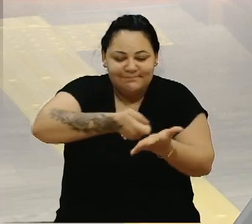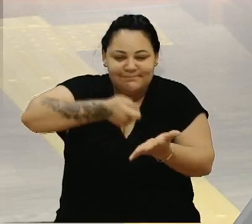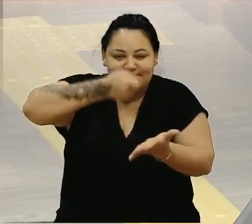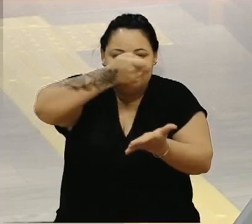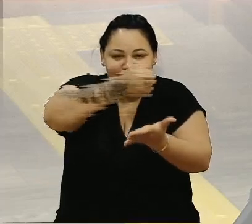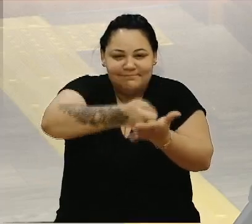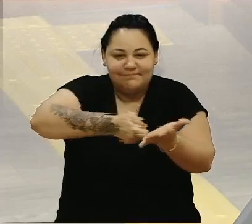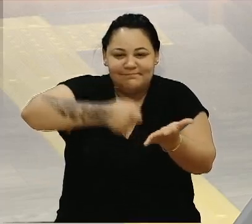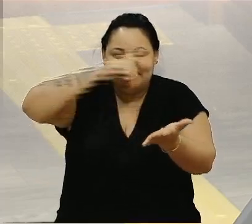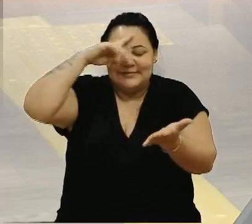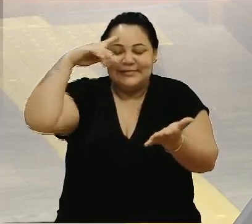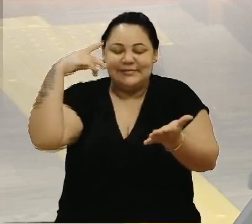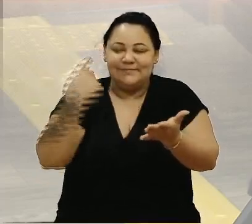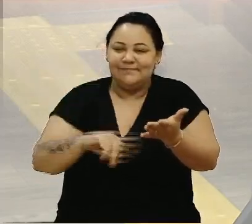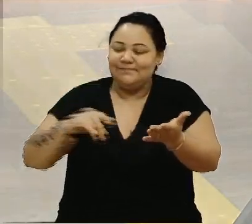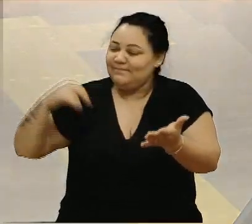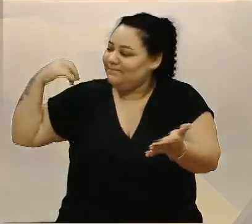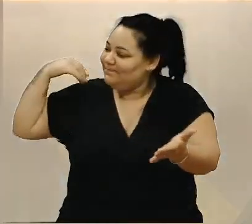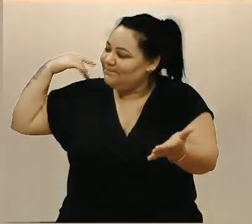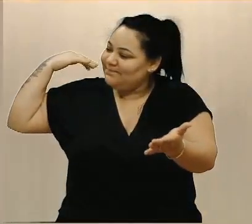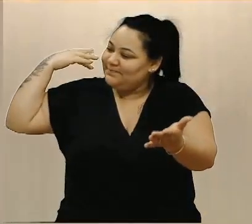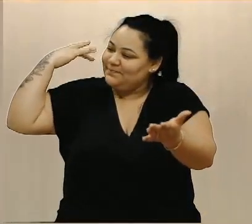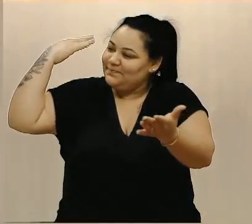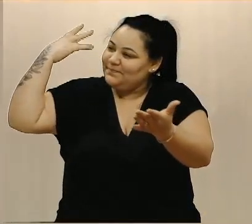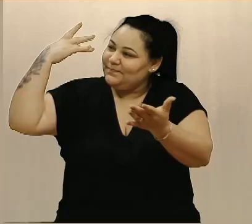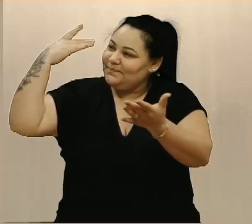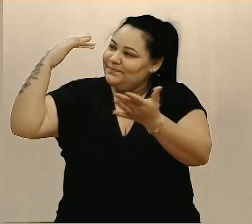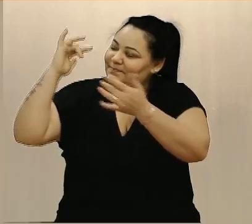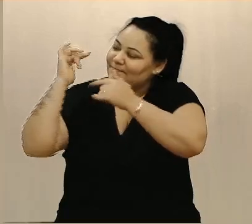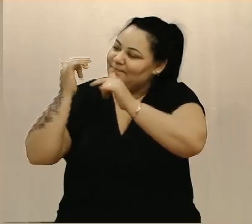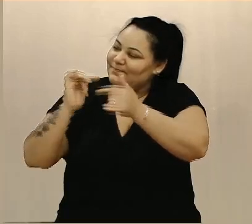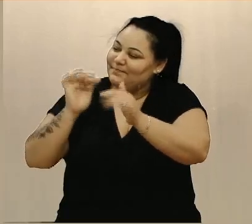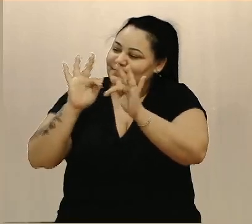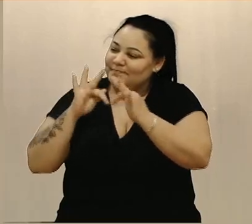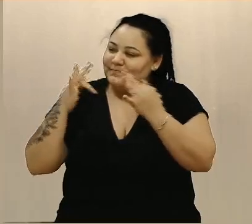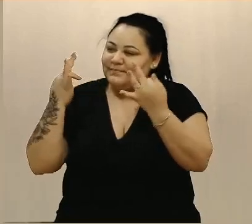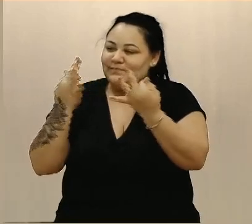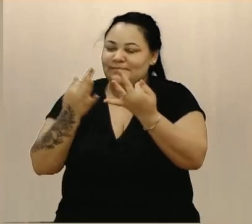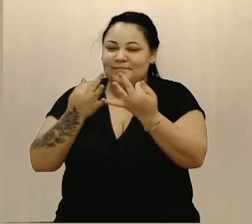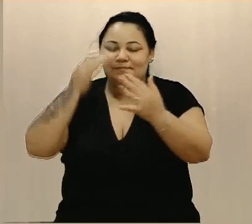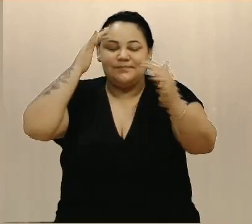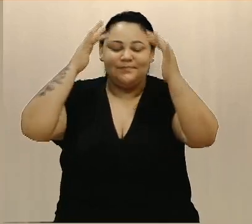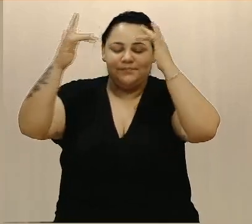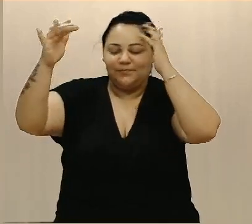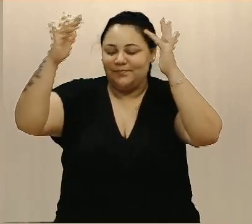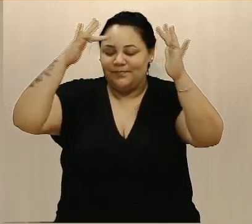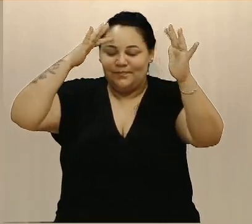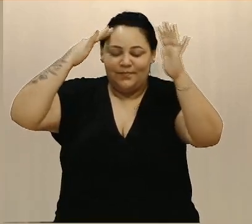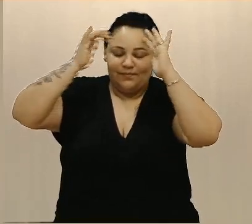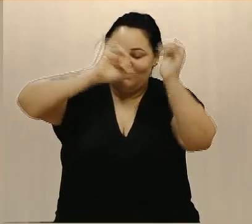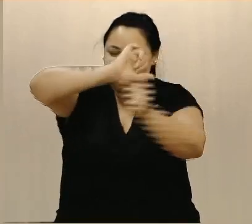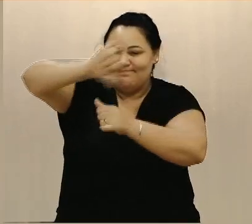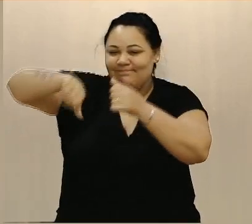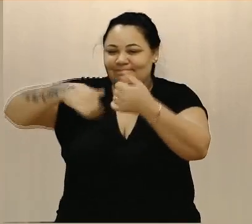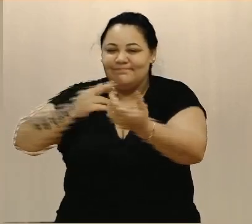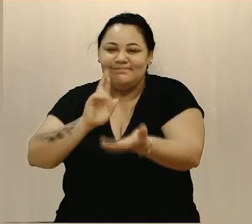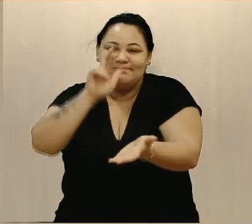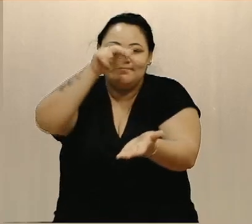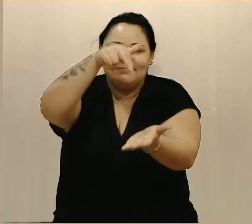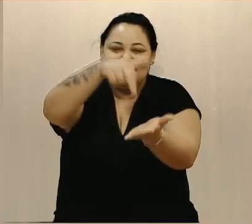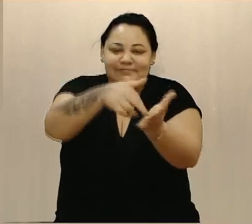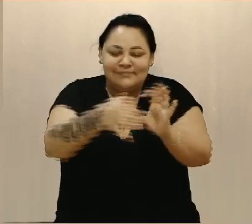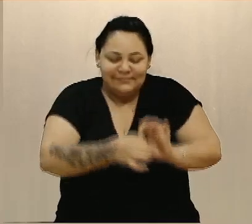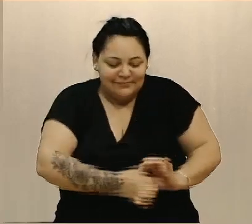ancestrais, um sonho que é realidade, de